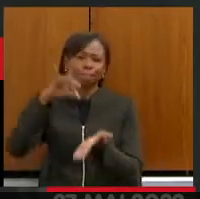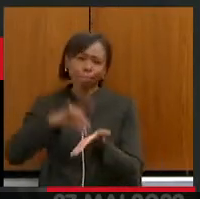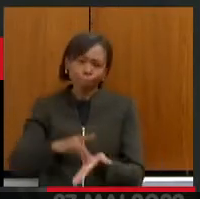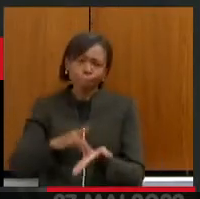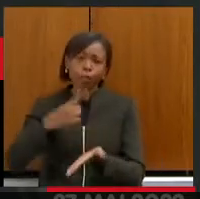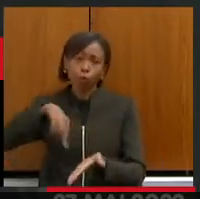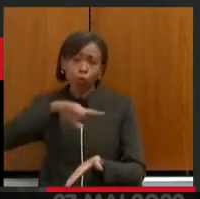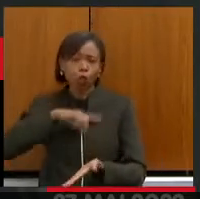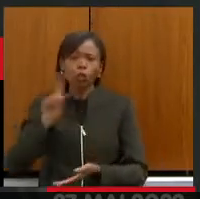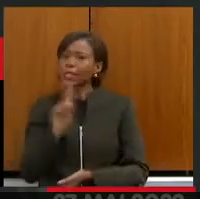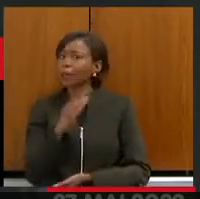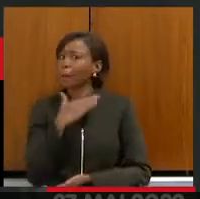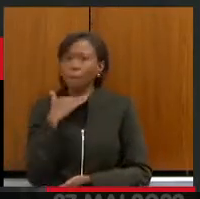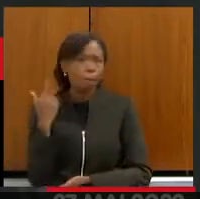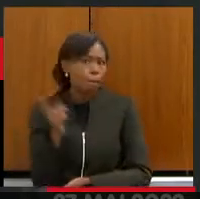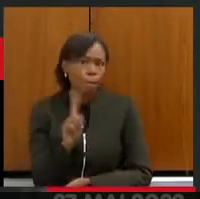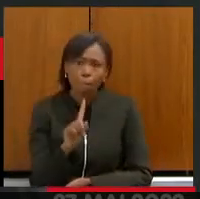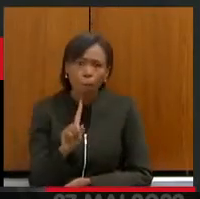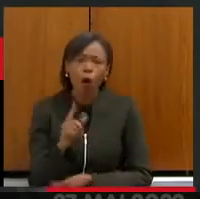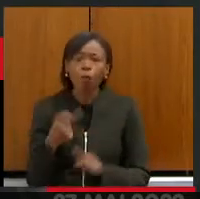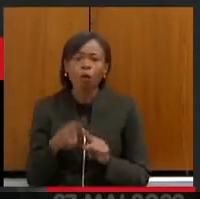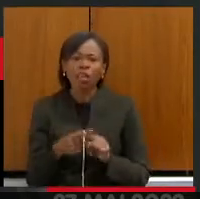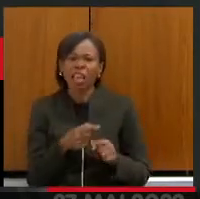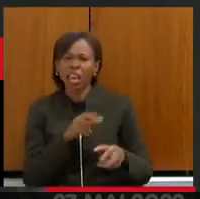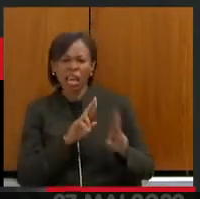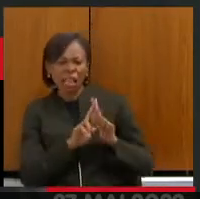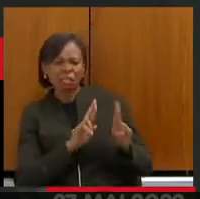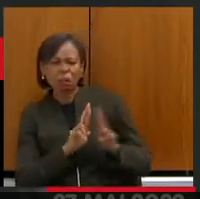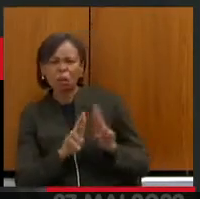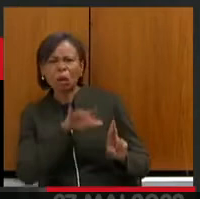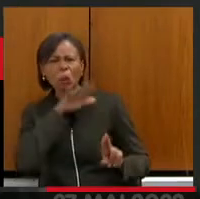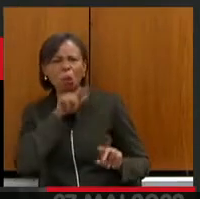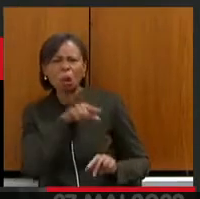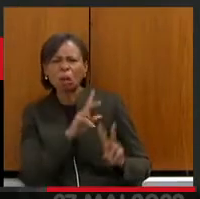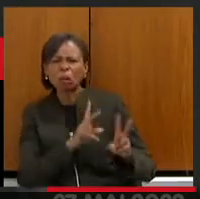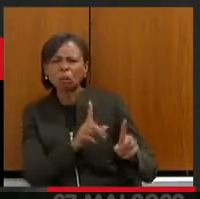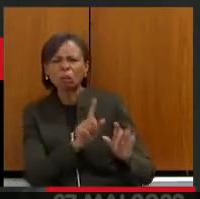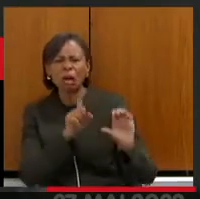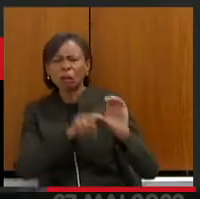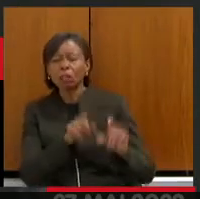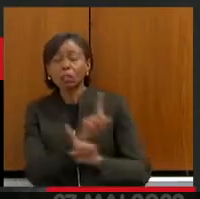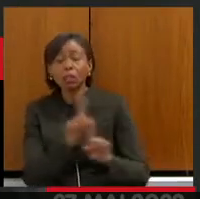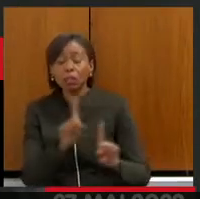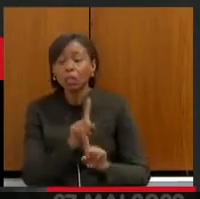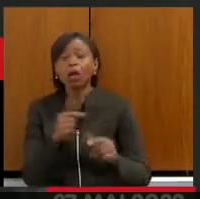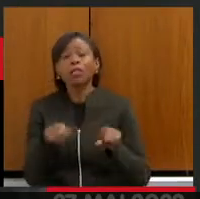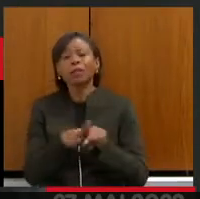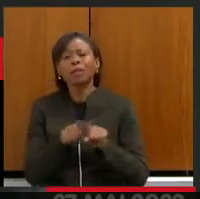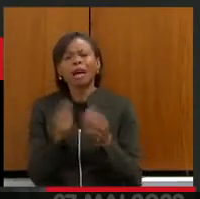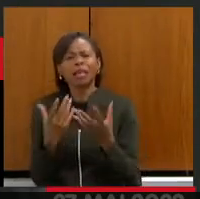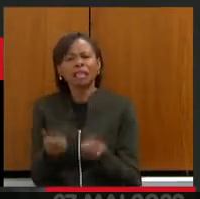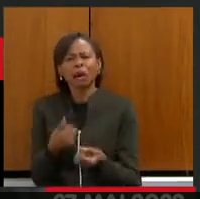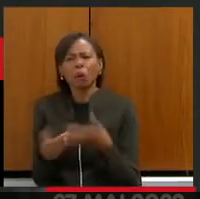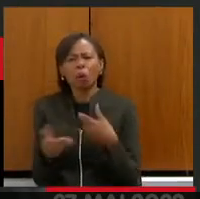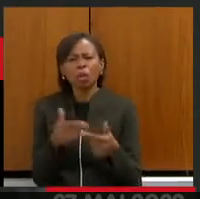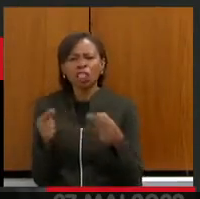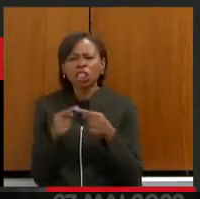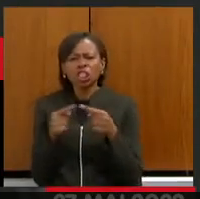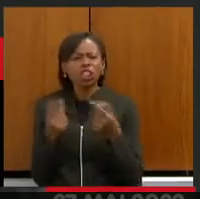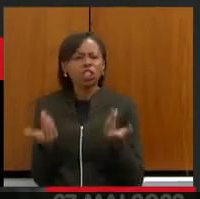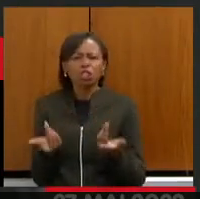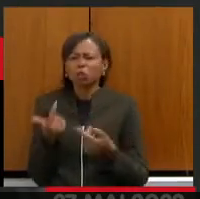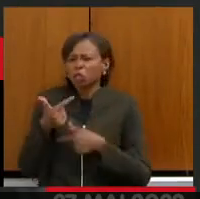para que a gente não morra porque a gente não quer ficar no relacionamento porque a gente não sei não esteja em sub emprego porque para que a gente possa